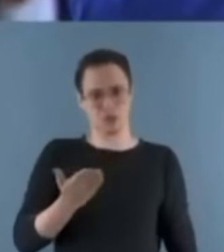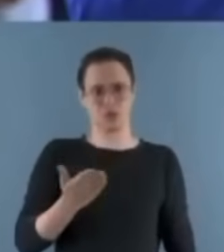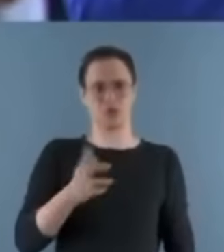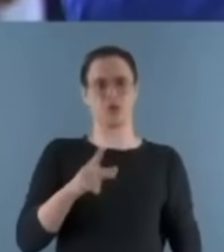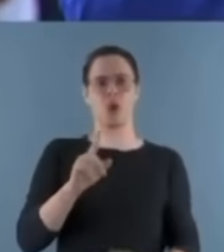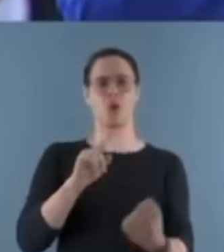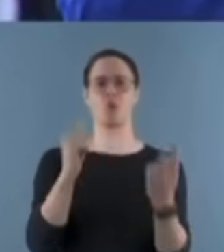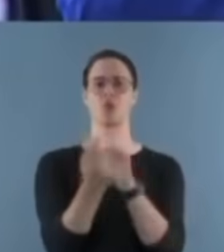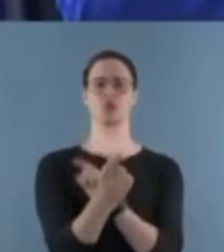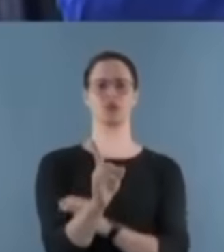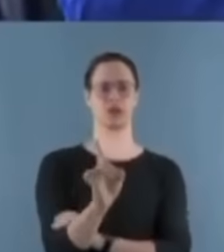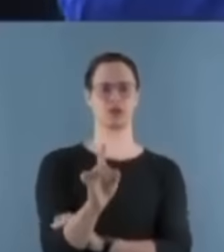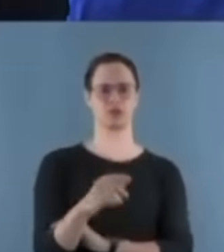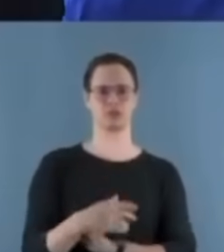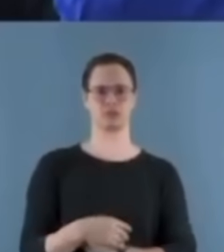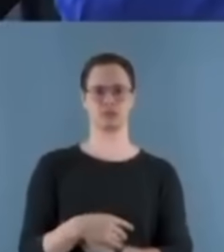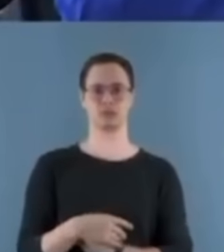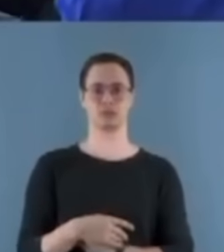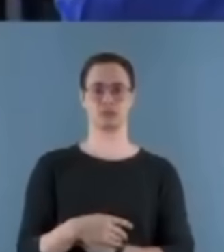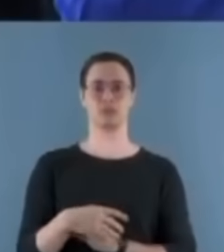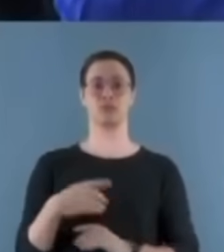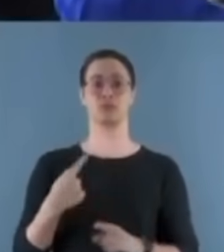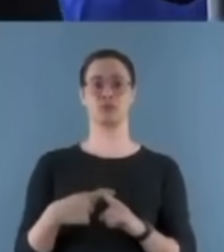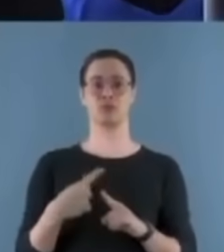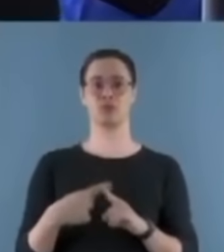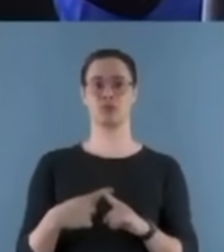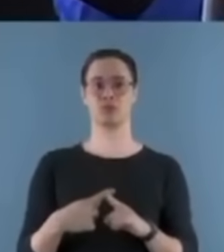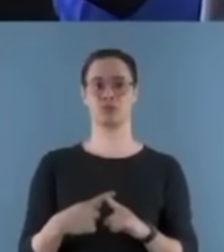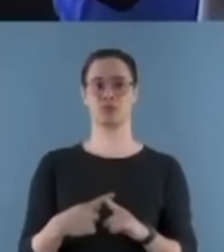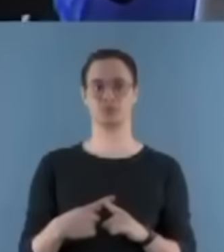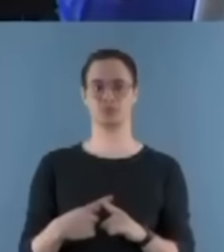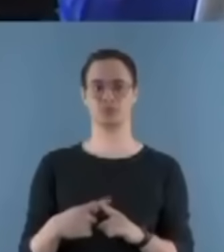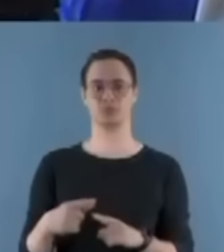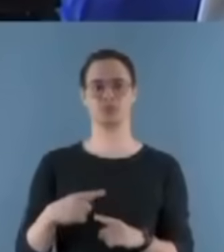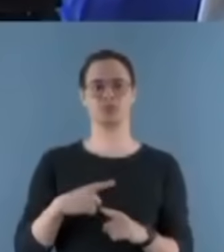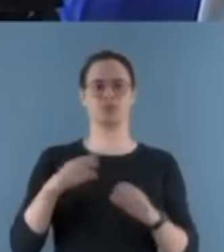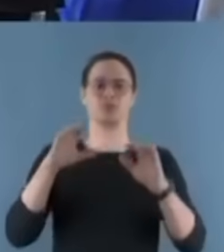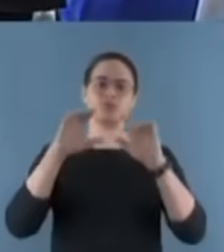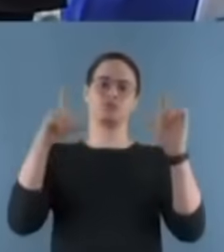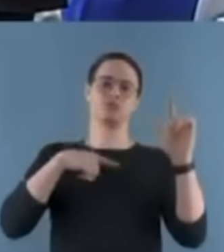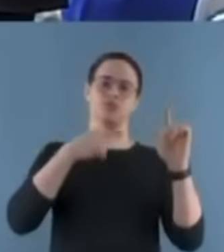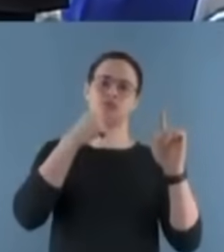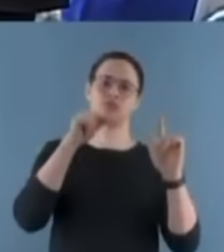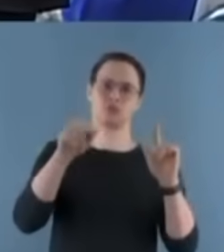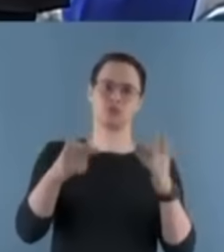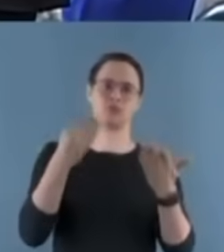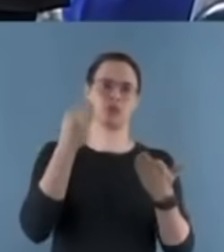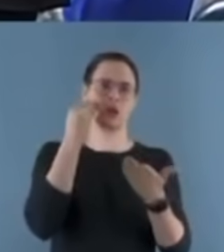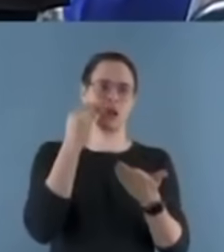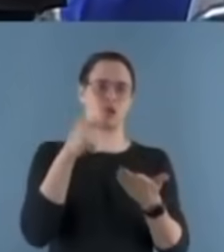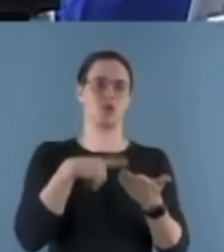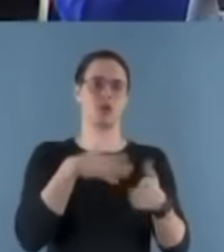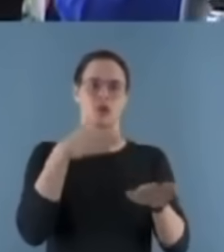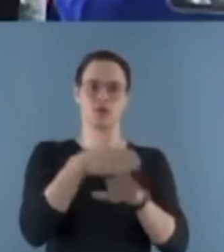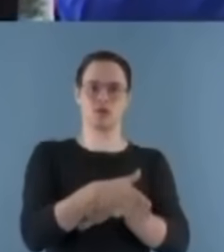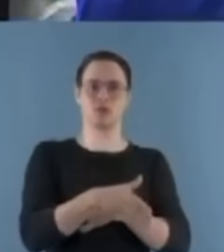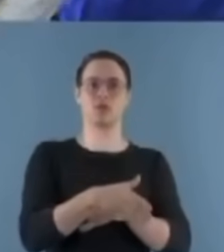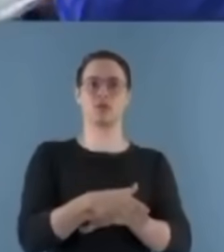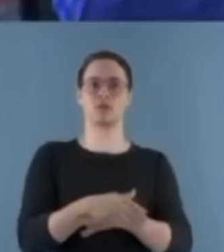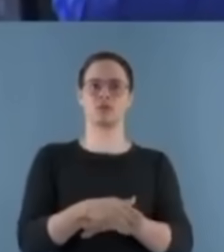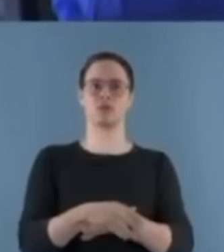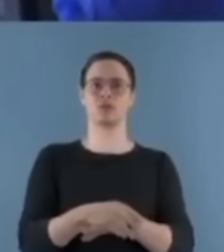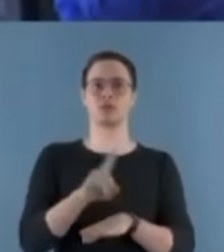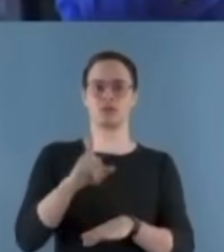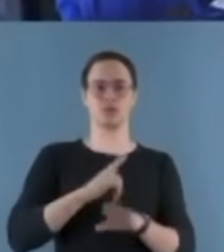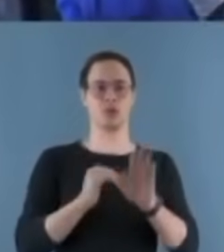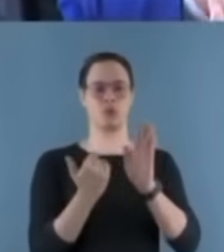mim. Até mesmo porque, além do senhor, obviamente, ter colado para poder entrar, o senhor é conhecido por isso no Exército, e só ter